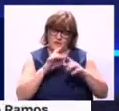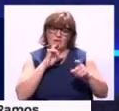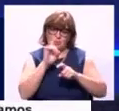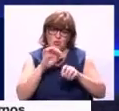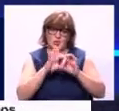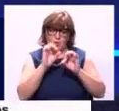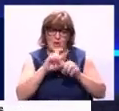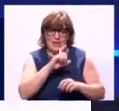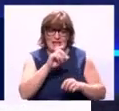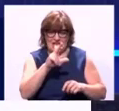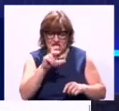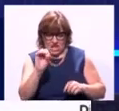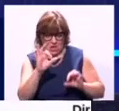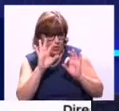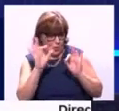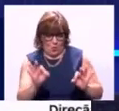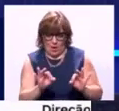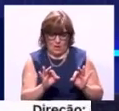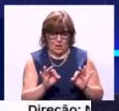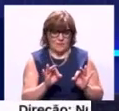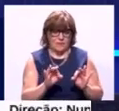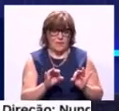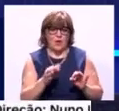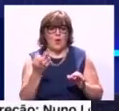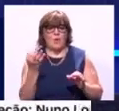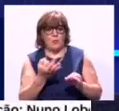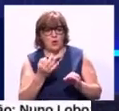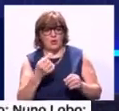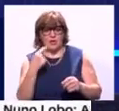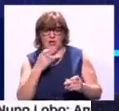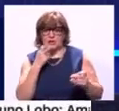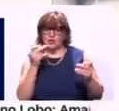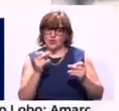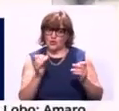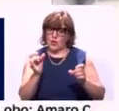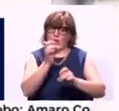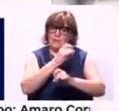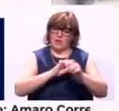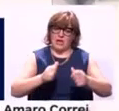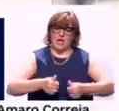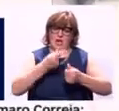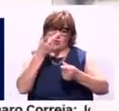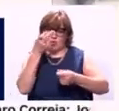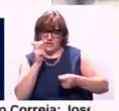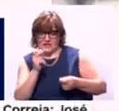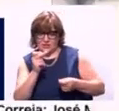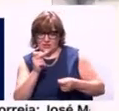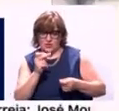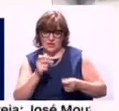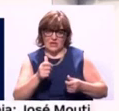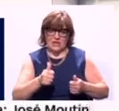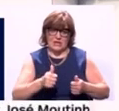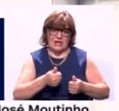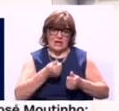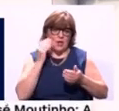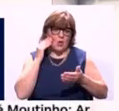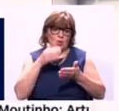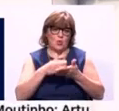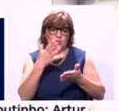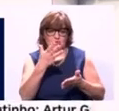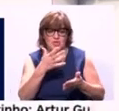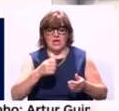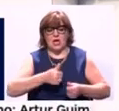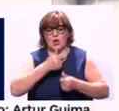também ao José Fernando Rio. Sim. Que é, o Porto, apesar de tudo, tem discutido os campeonatos. Ganhou há 2 anos, não ganha, nos últimos 5 ganhou